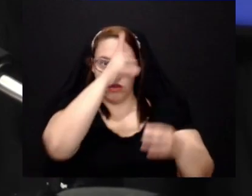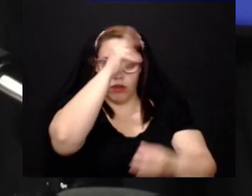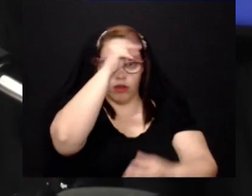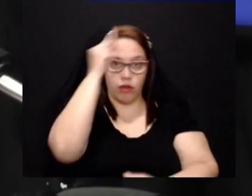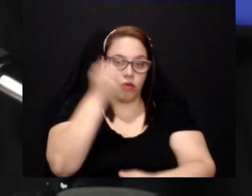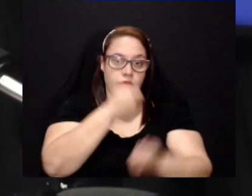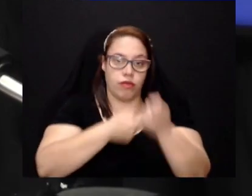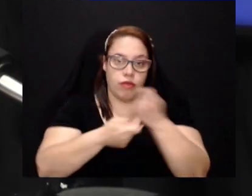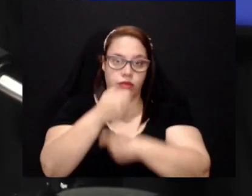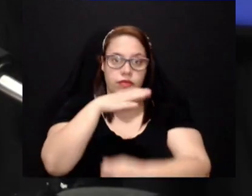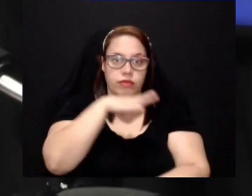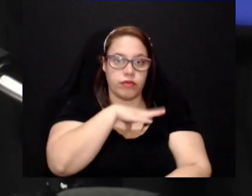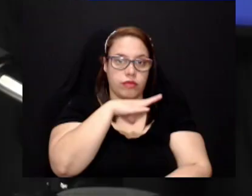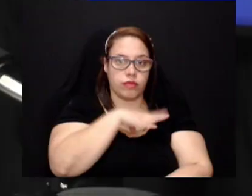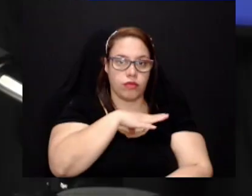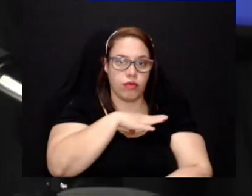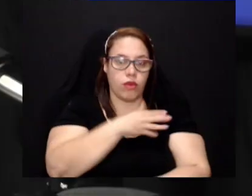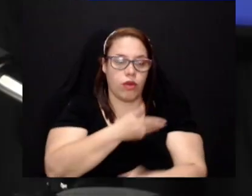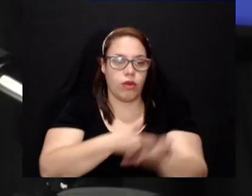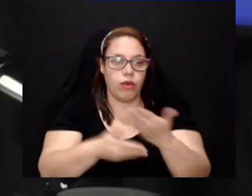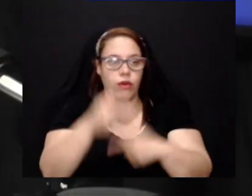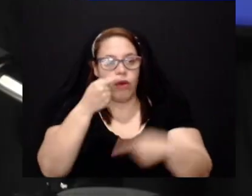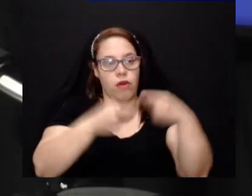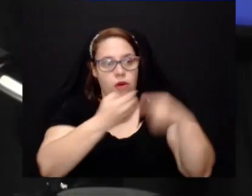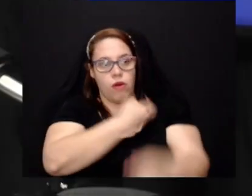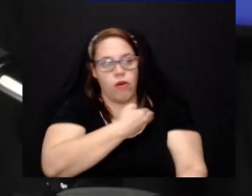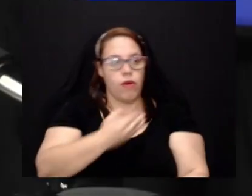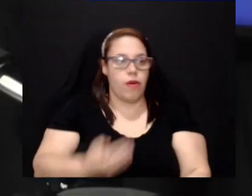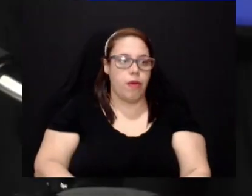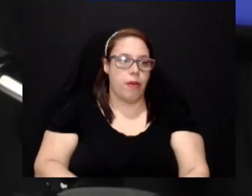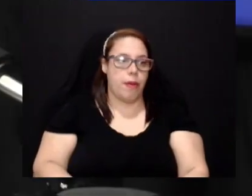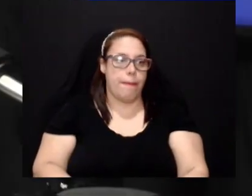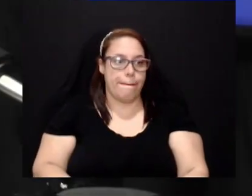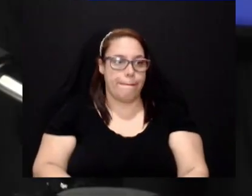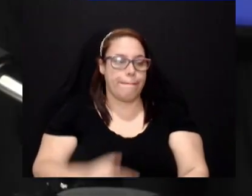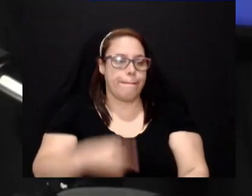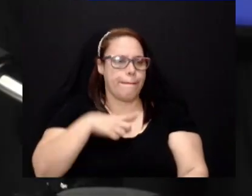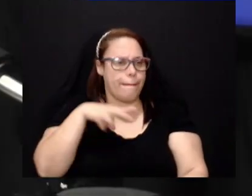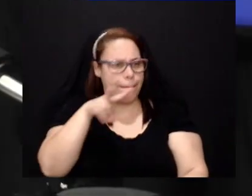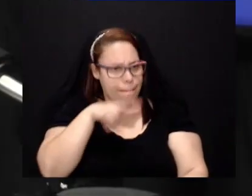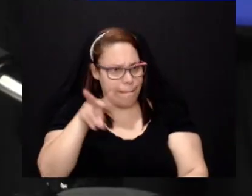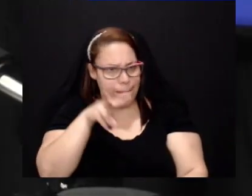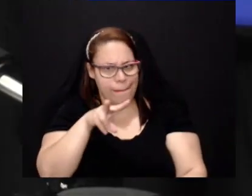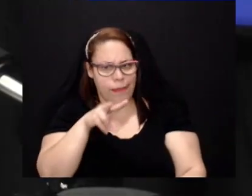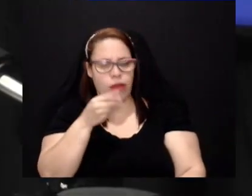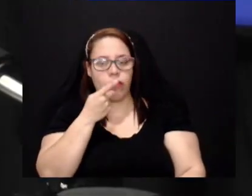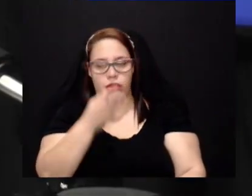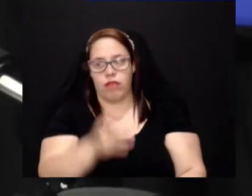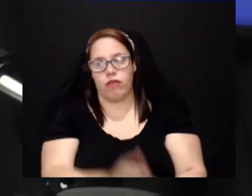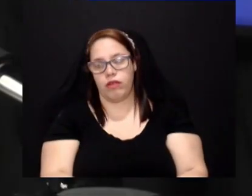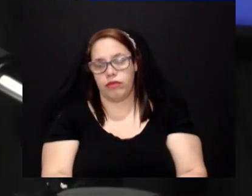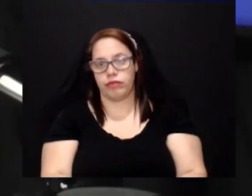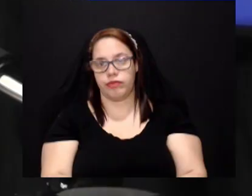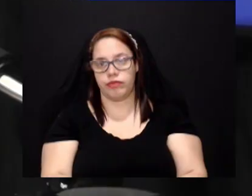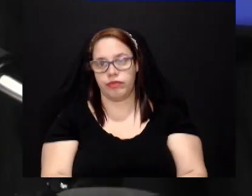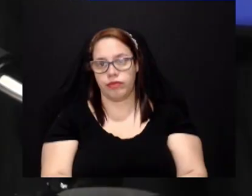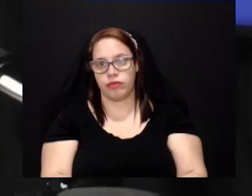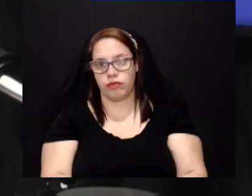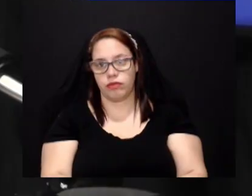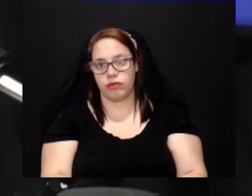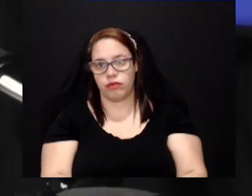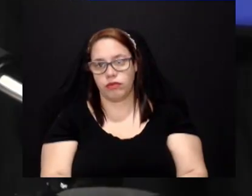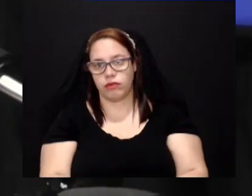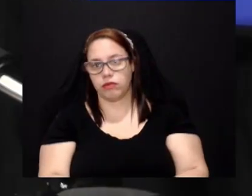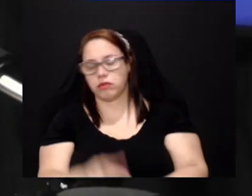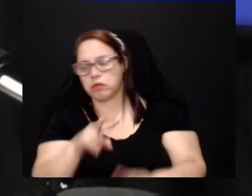cidade, que conduzem as políticas públicas, ter esse olhar que você está dizendo, né? Olhar para as equipes, como é que está a minha equipe?